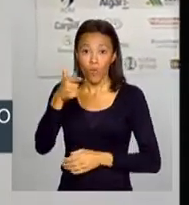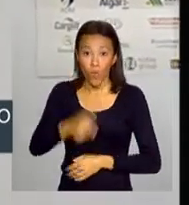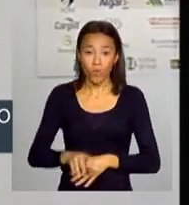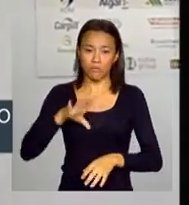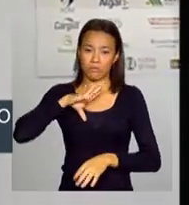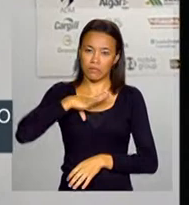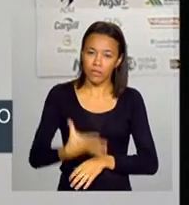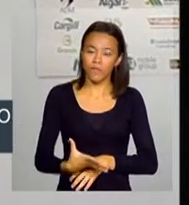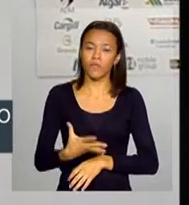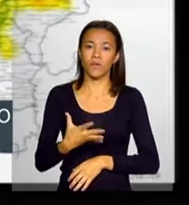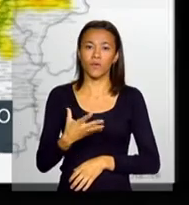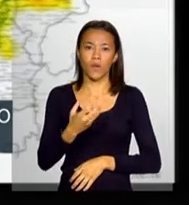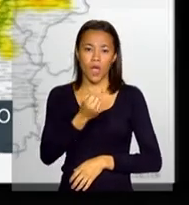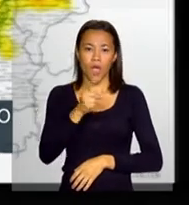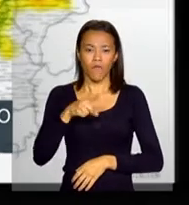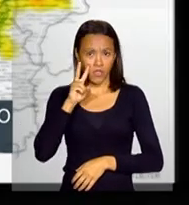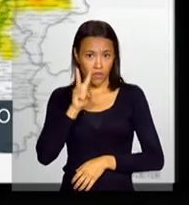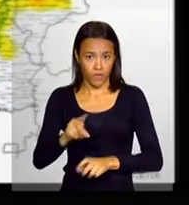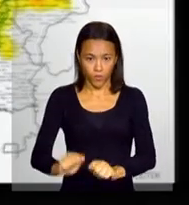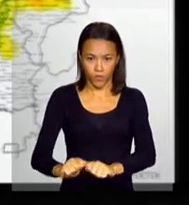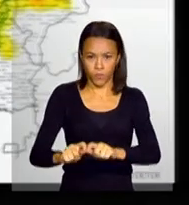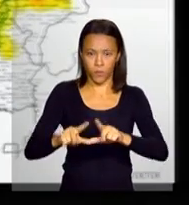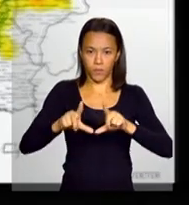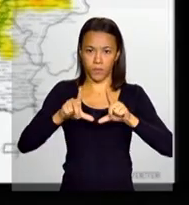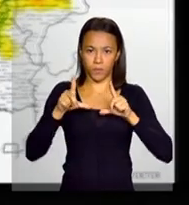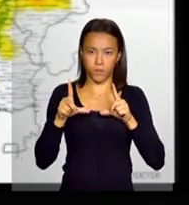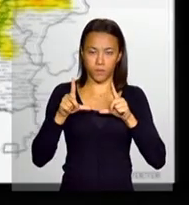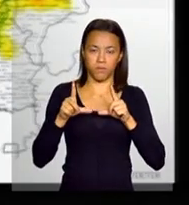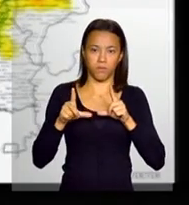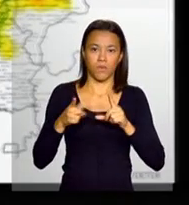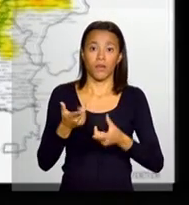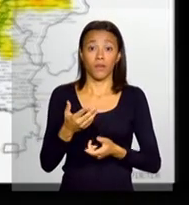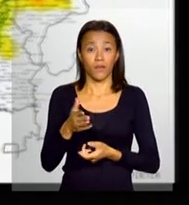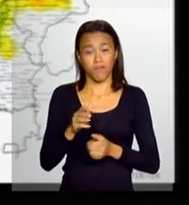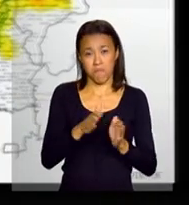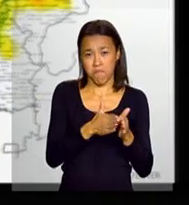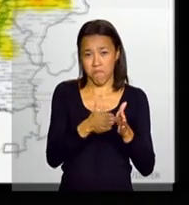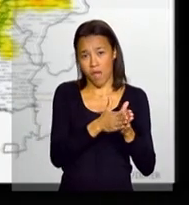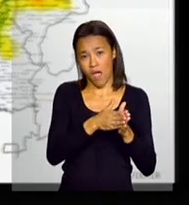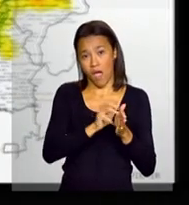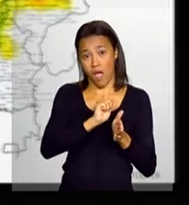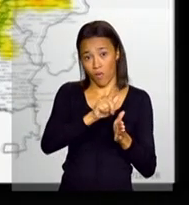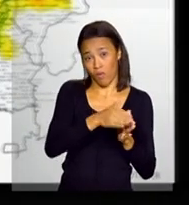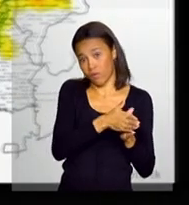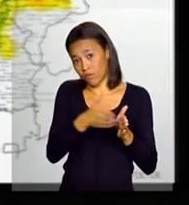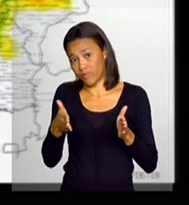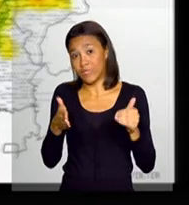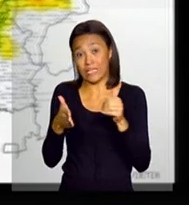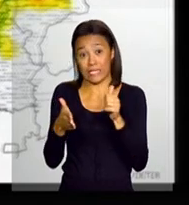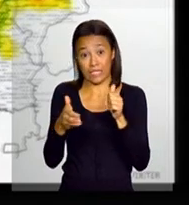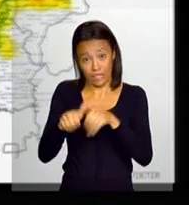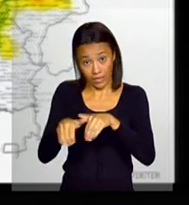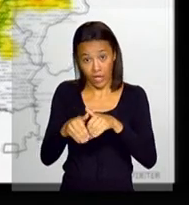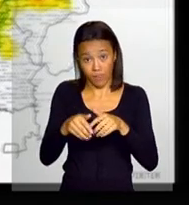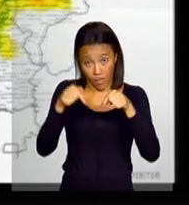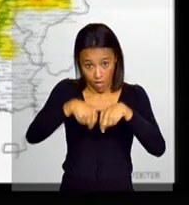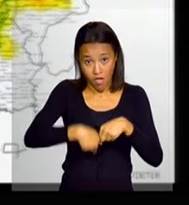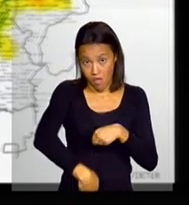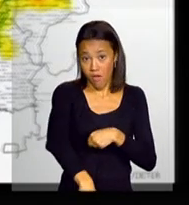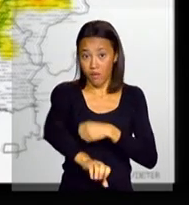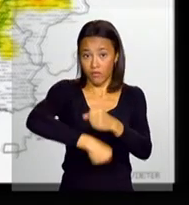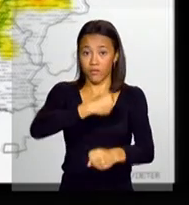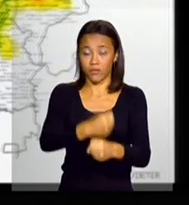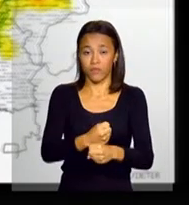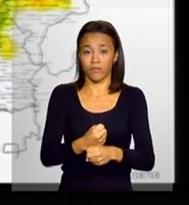zoomzinho recente dos dados do DT entre agosto e setembro deste ano, ou seja,